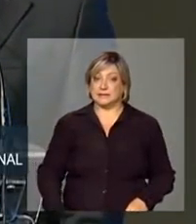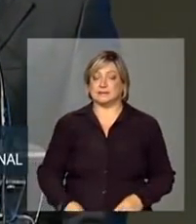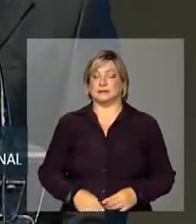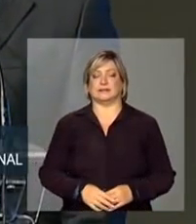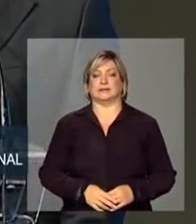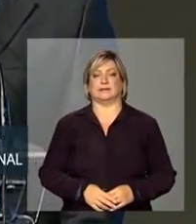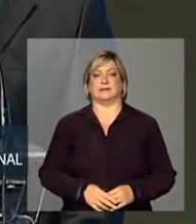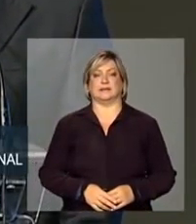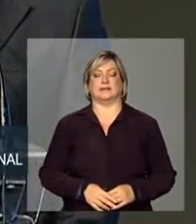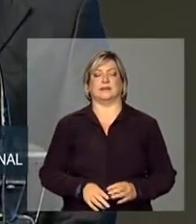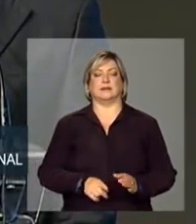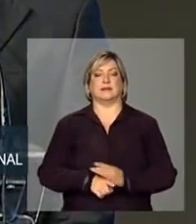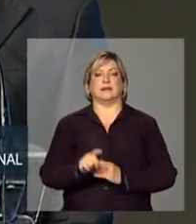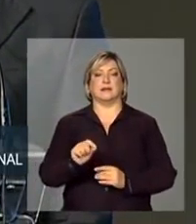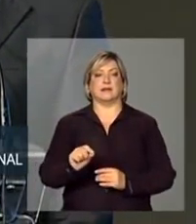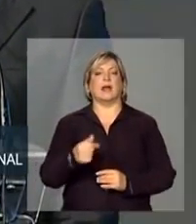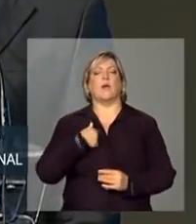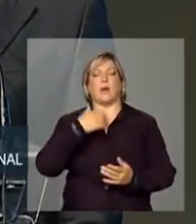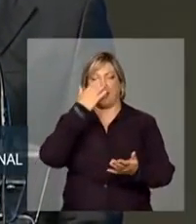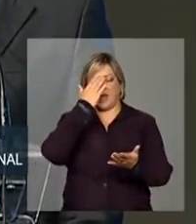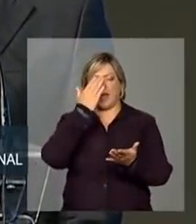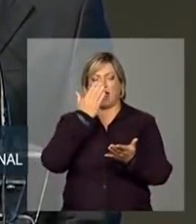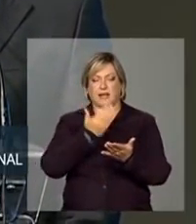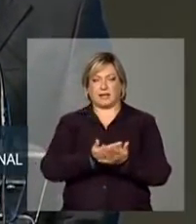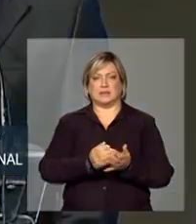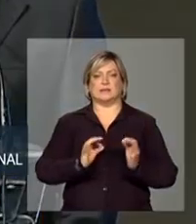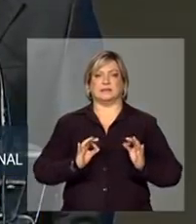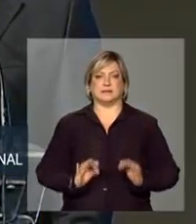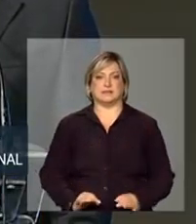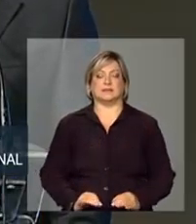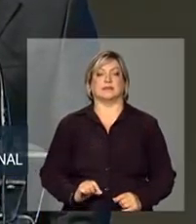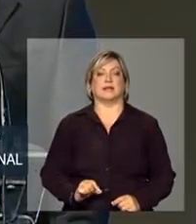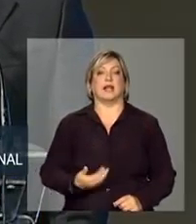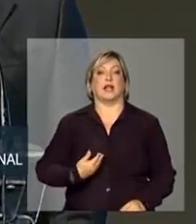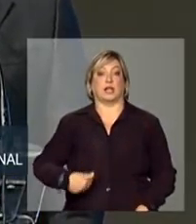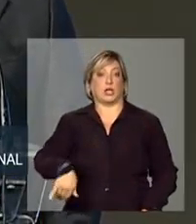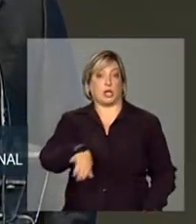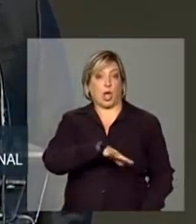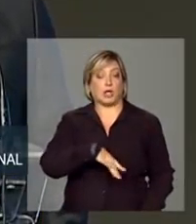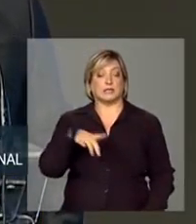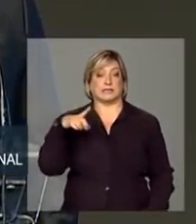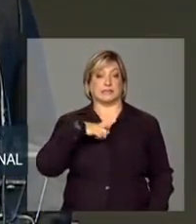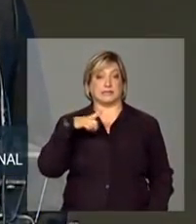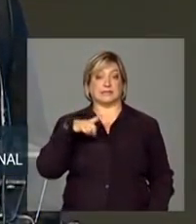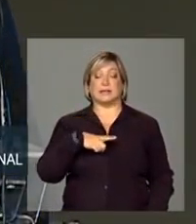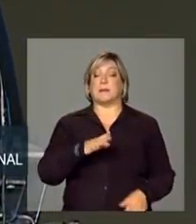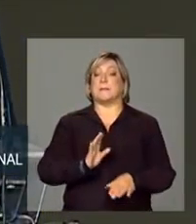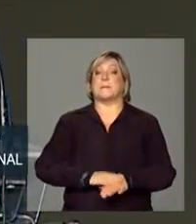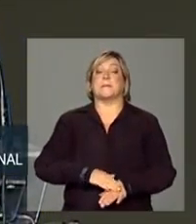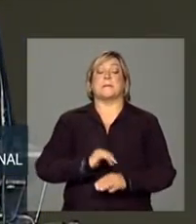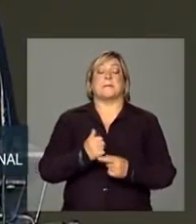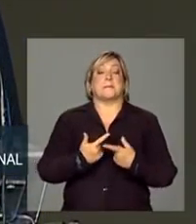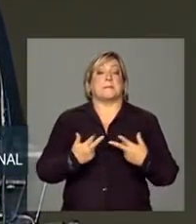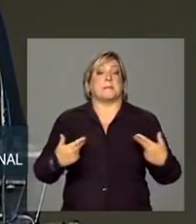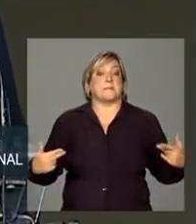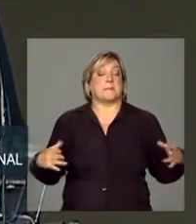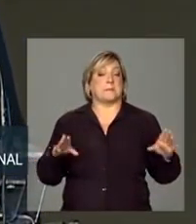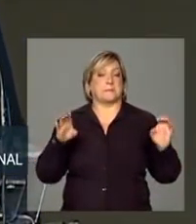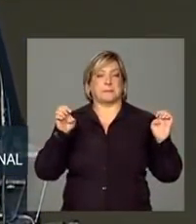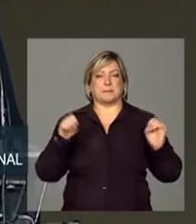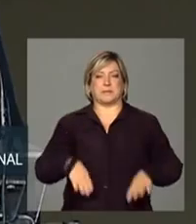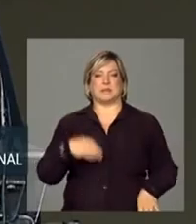conversar sobre esse encontro e sobre a participação dela nesse encontro, eu